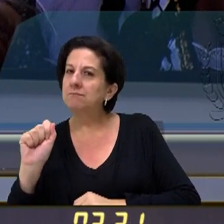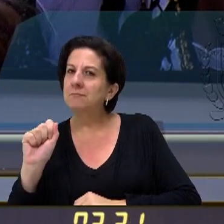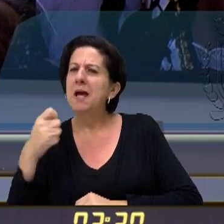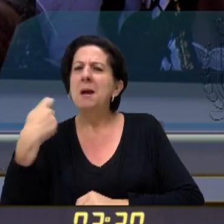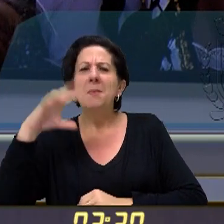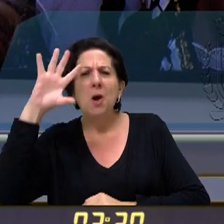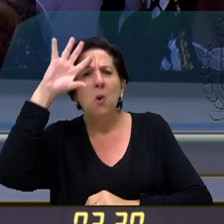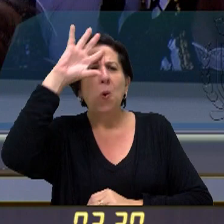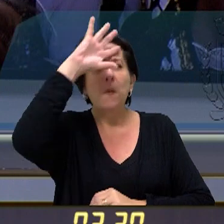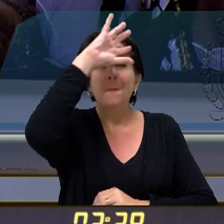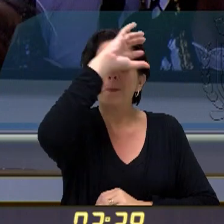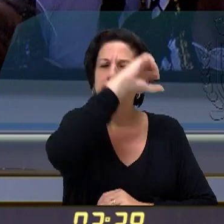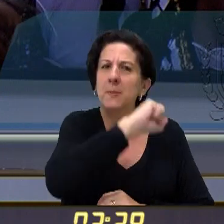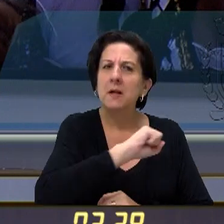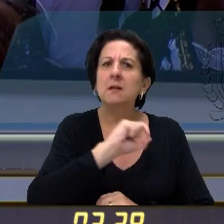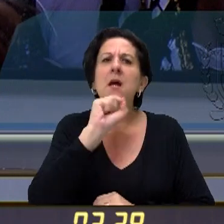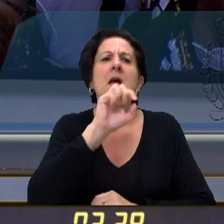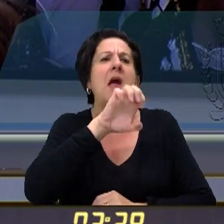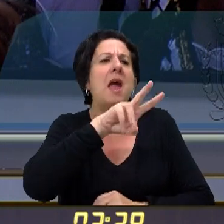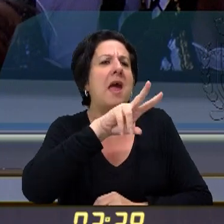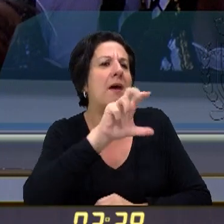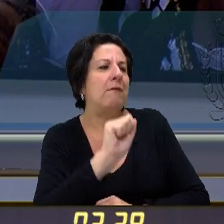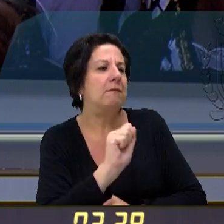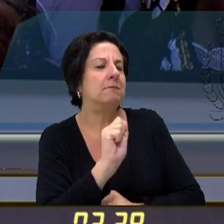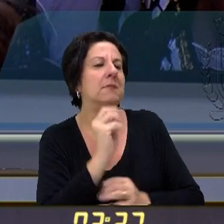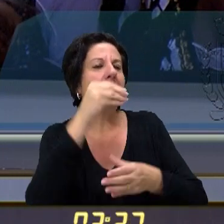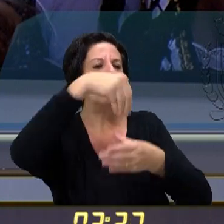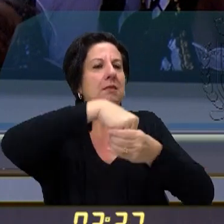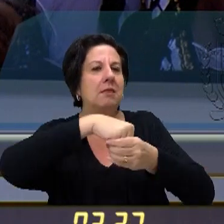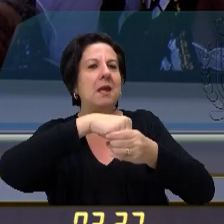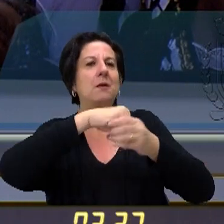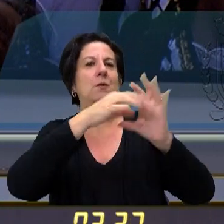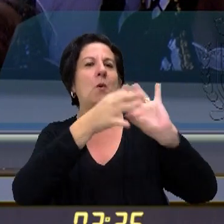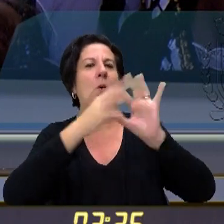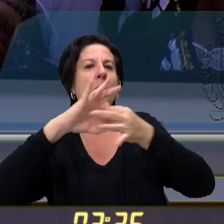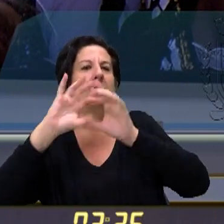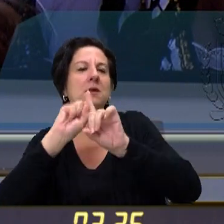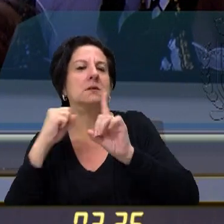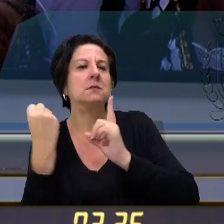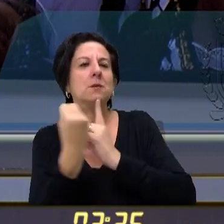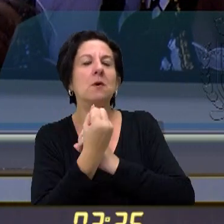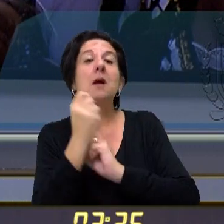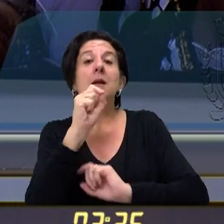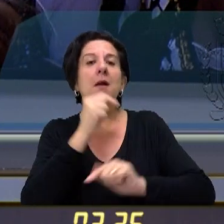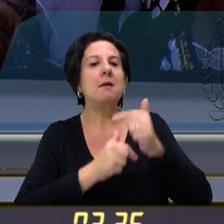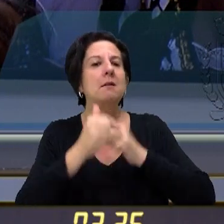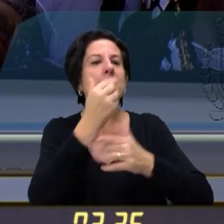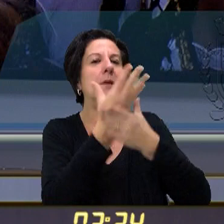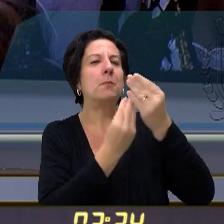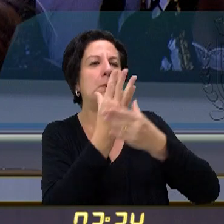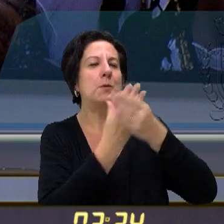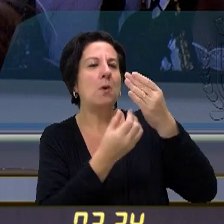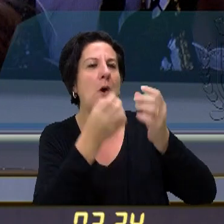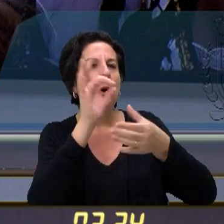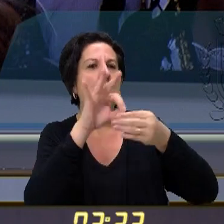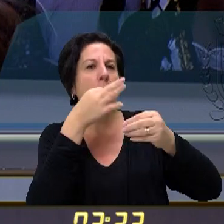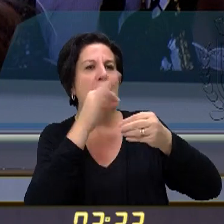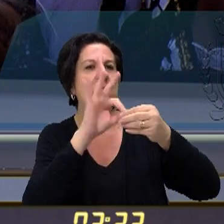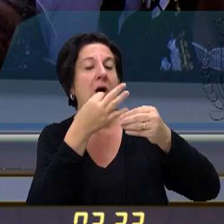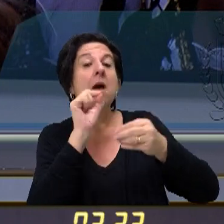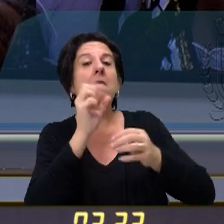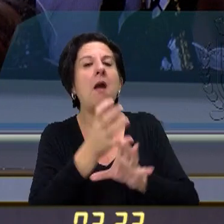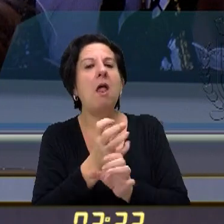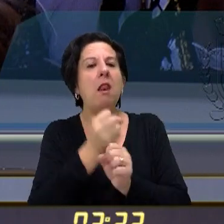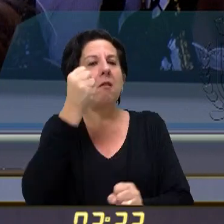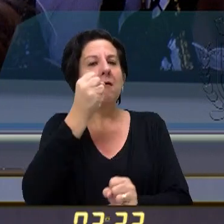que ele compreenda qual a posição que Eva ocupa no seu contexto social, quem trabalha para produzir a uva e quem lucra com